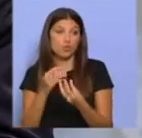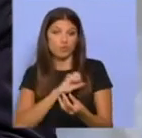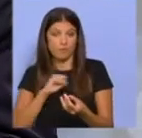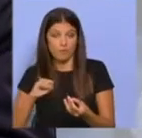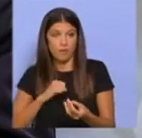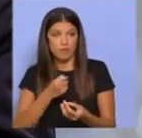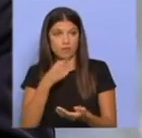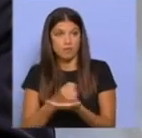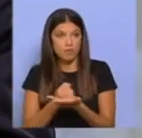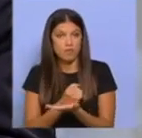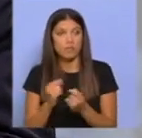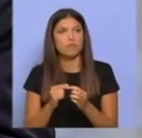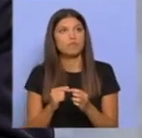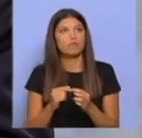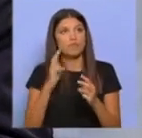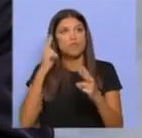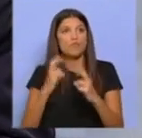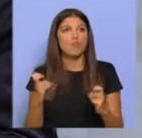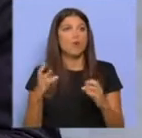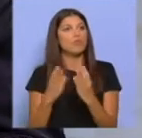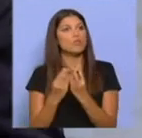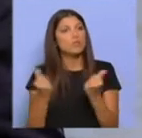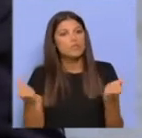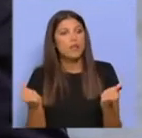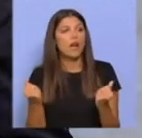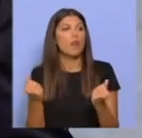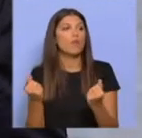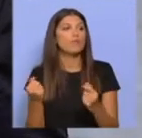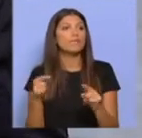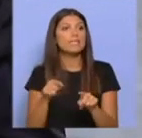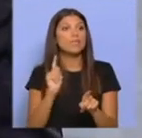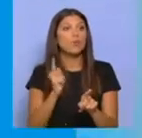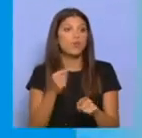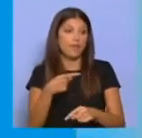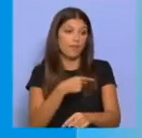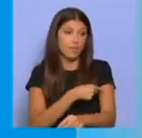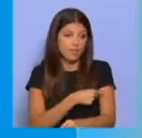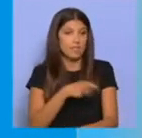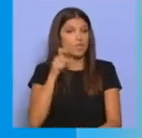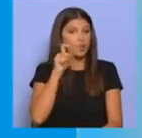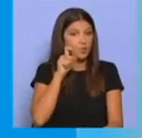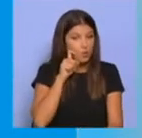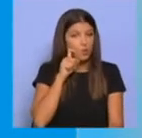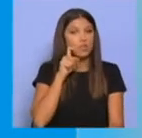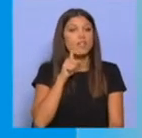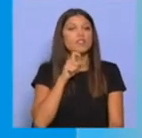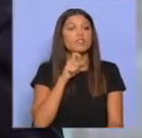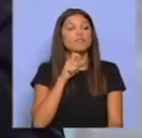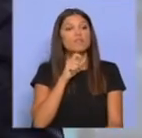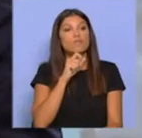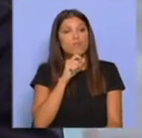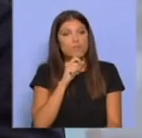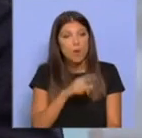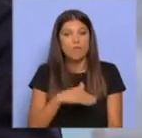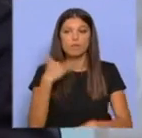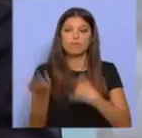plataforma em que estas vacinas, sempre, desde que sejam seguras e eficazes, possam chegar aos 7 mil